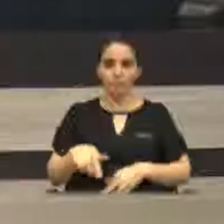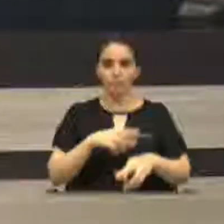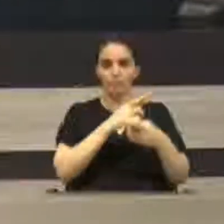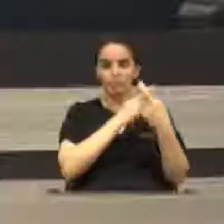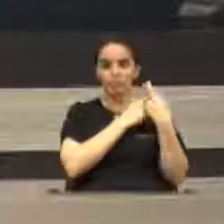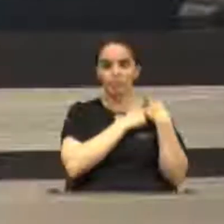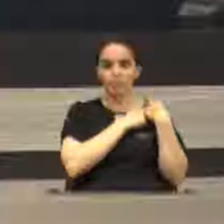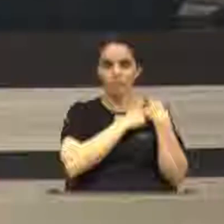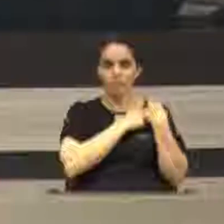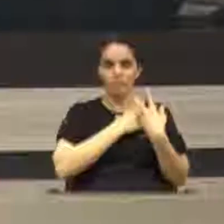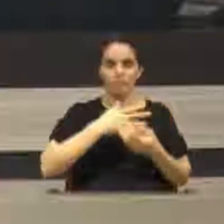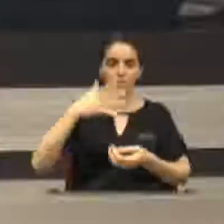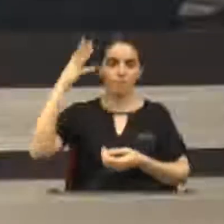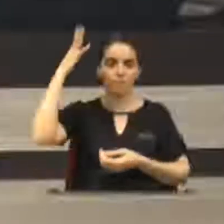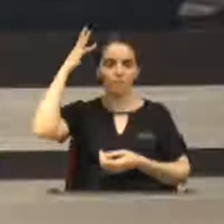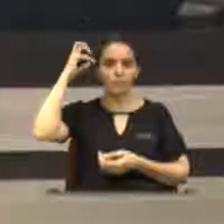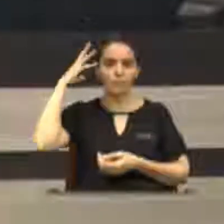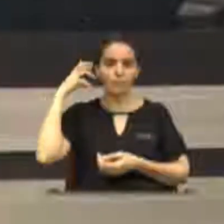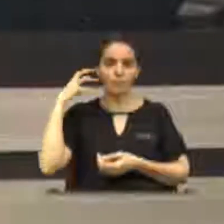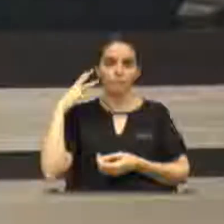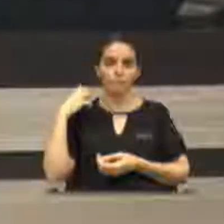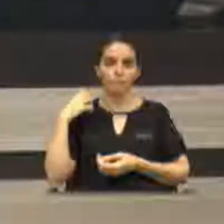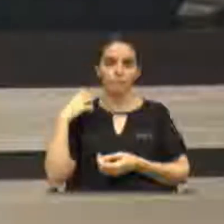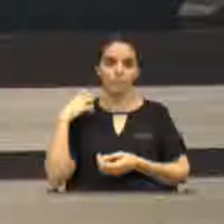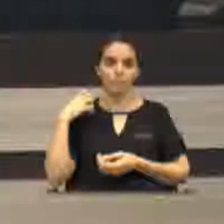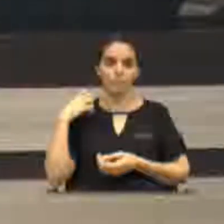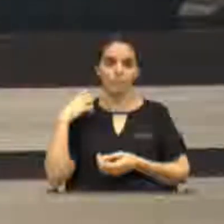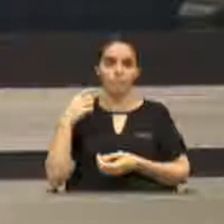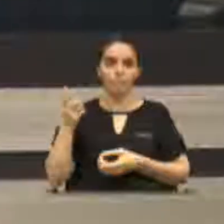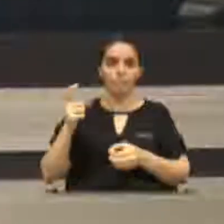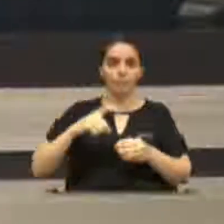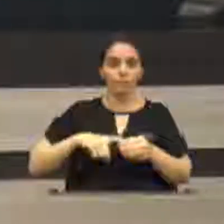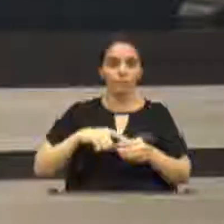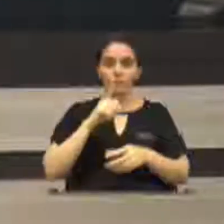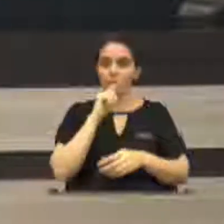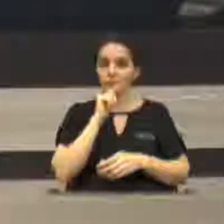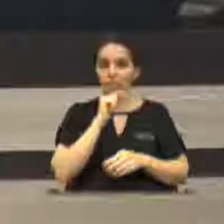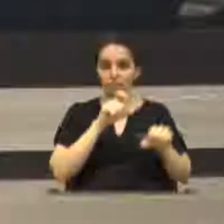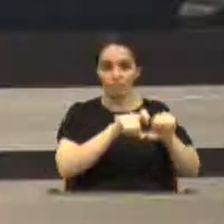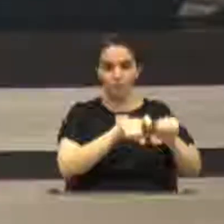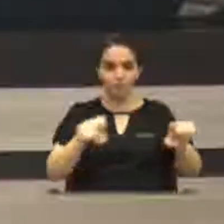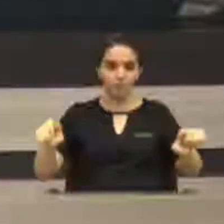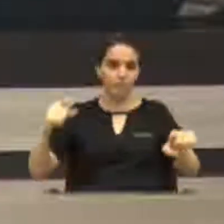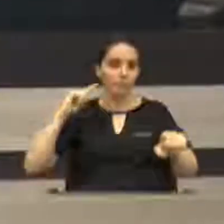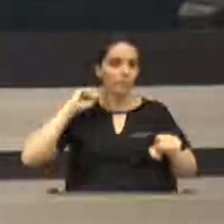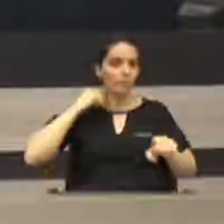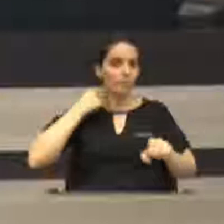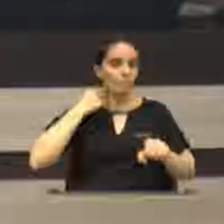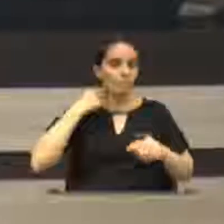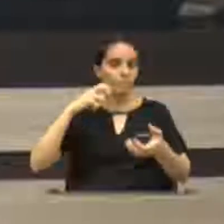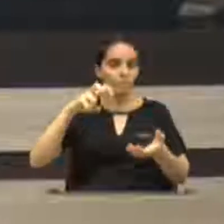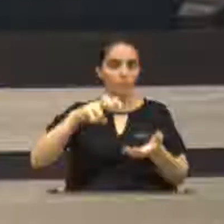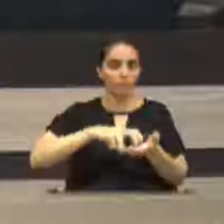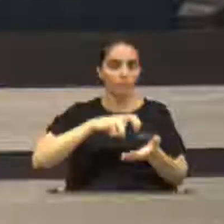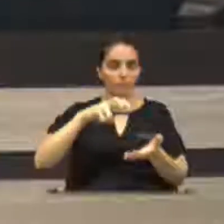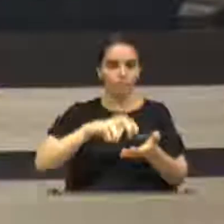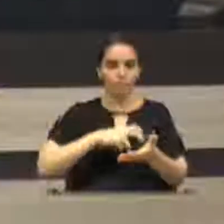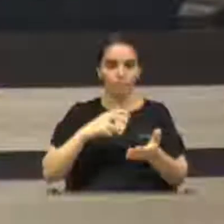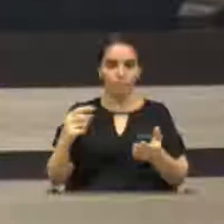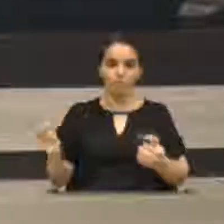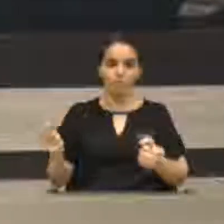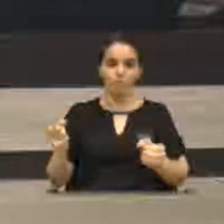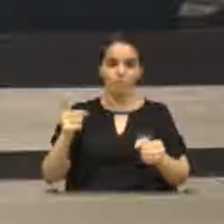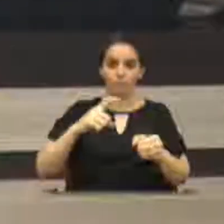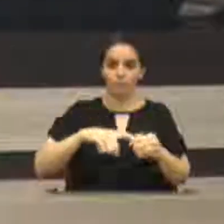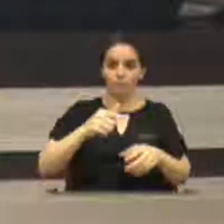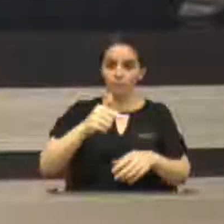39/2017, de autoria da nova vereadora Lucinês Aparecida Bogo, que dispõe sobre a isenção da taxa de religação da tarifa de água e esgoto